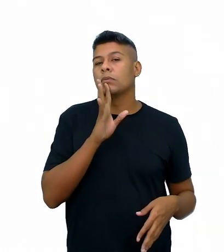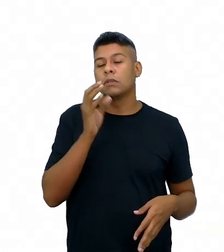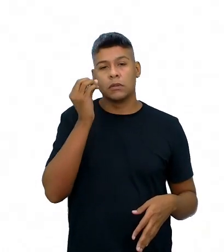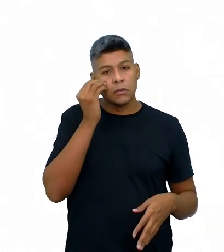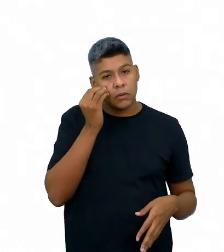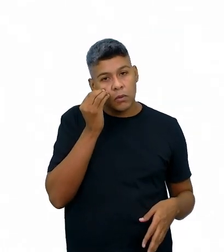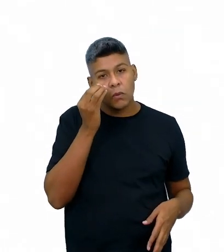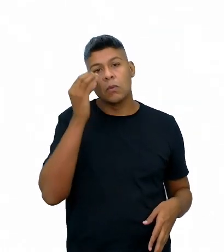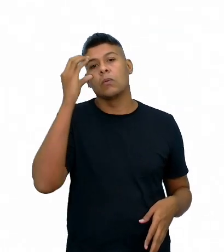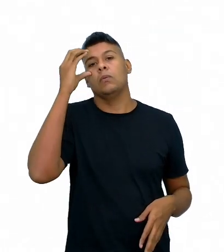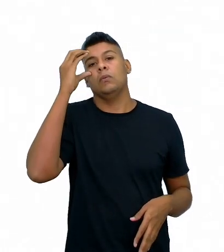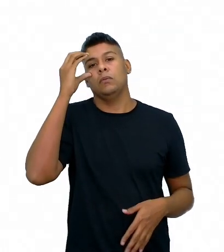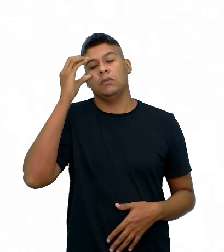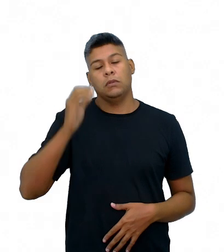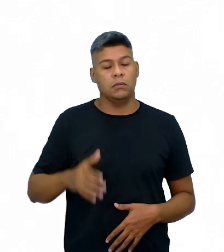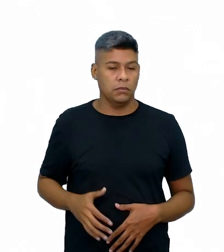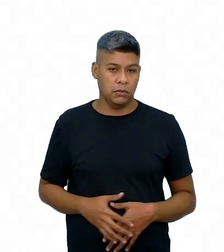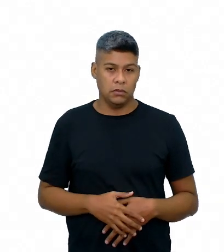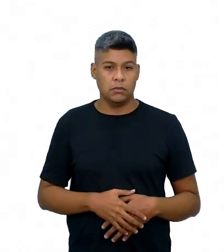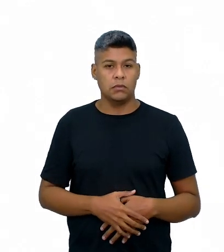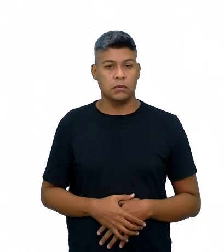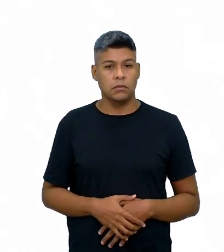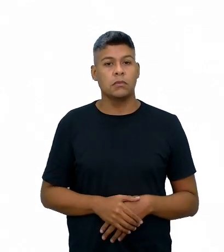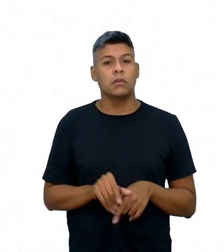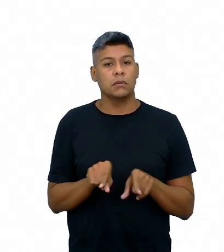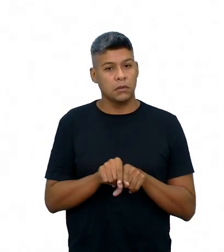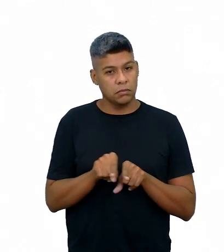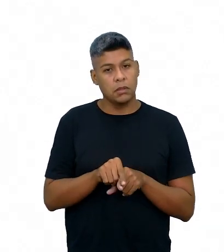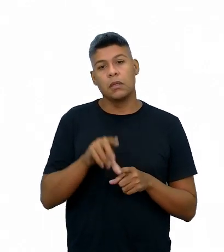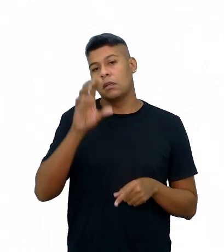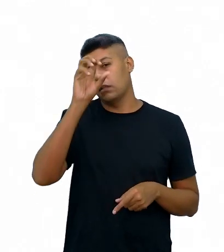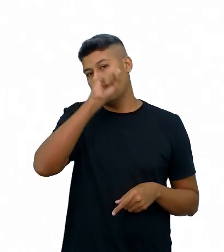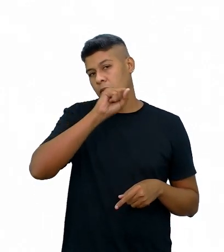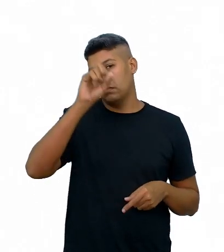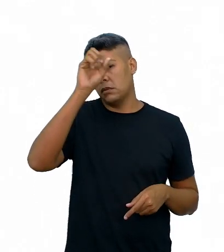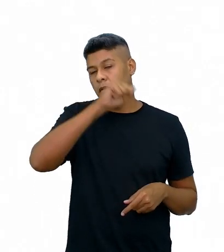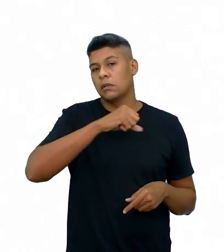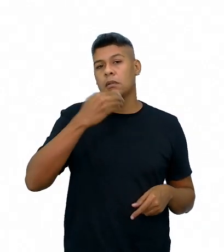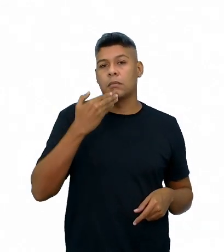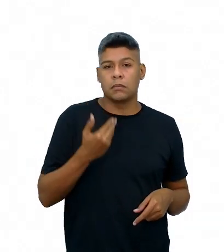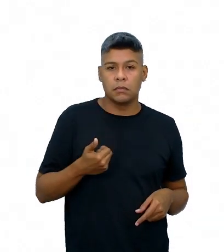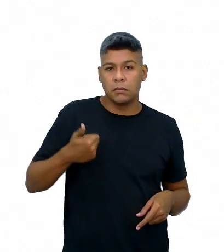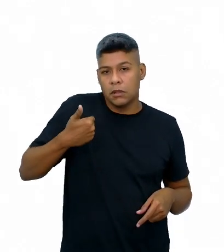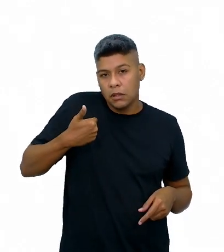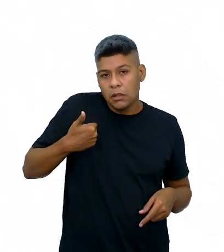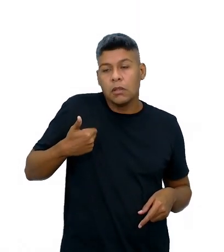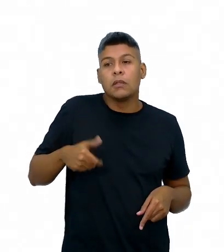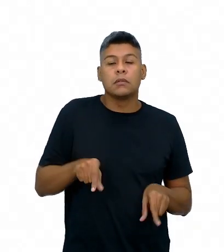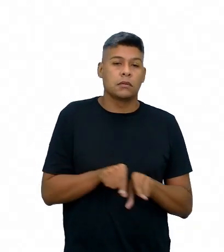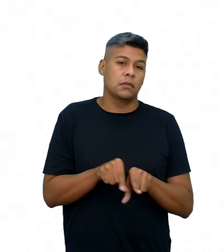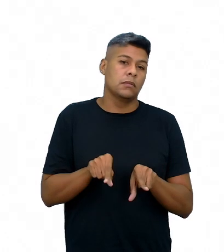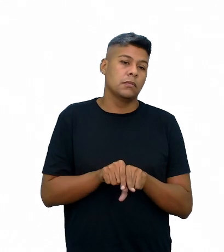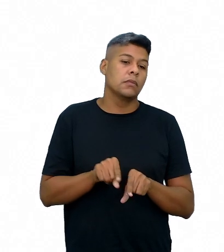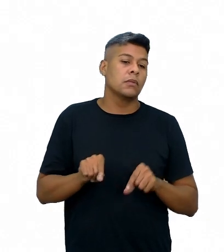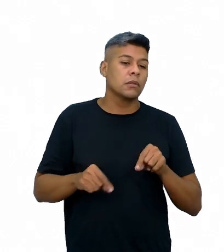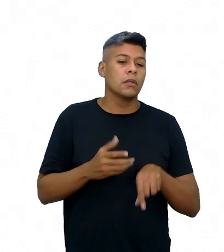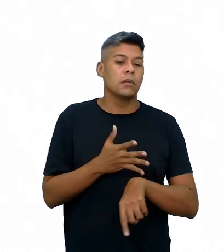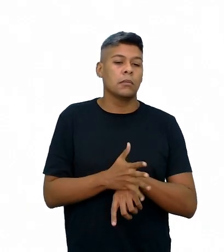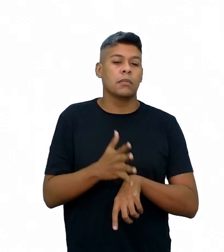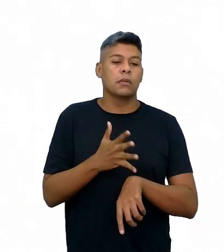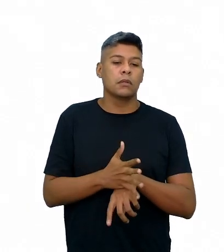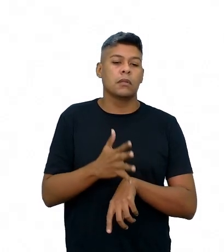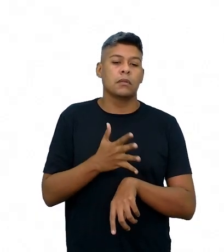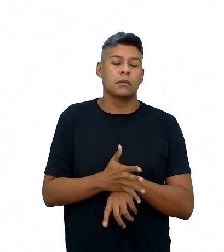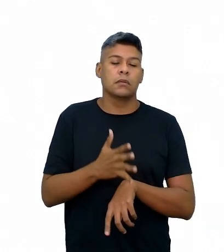de conhecer, o ato de estar aprendendo cada vez melhor e também as